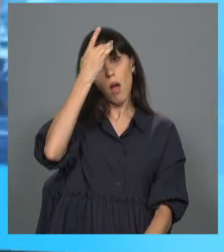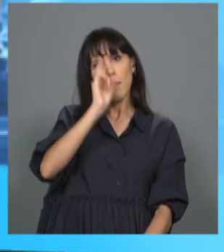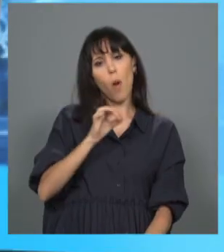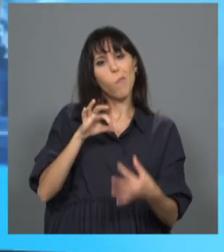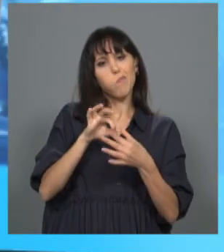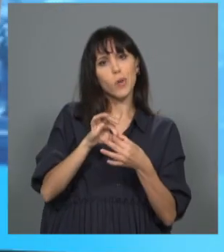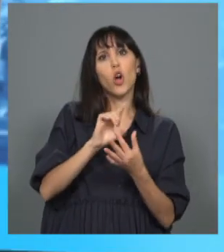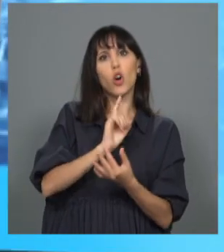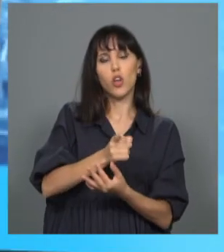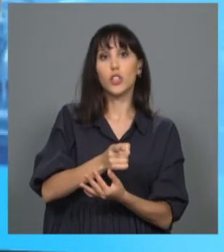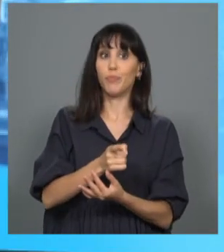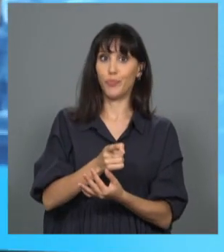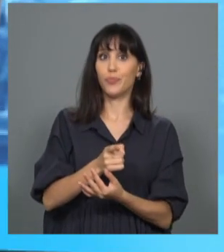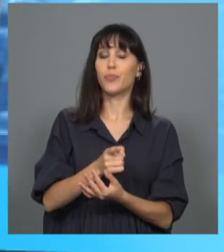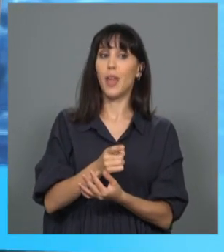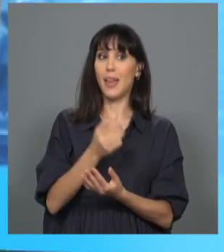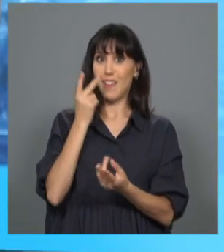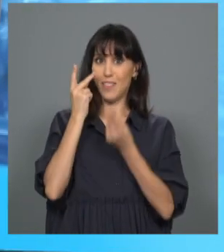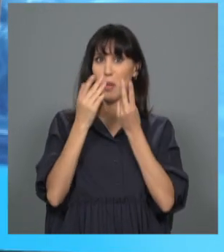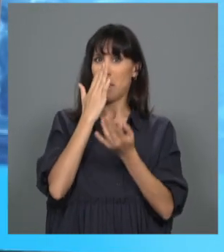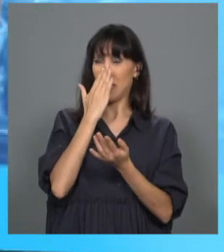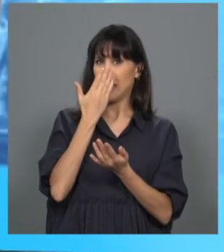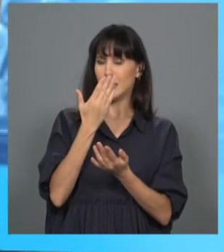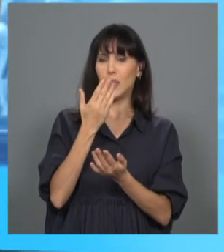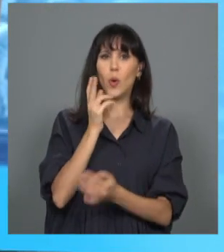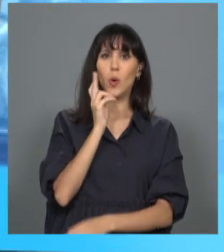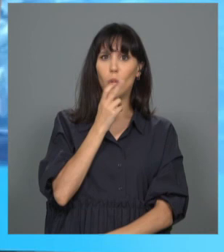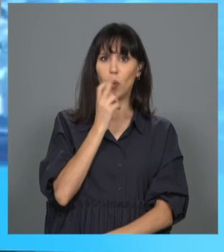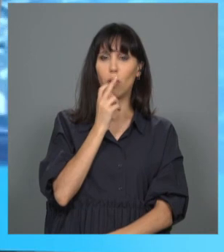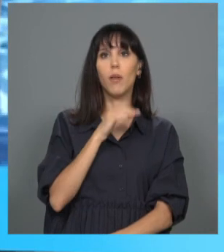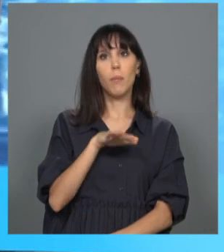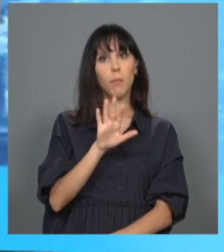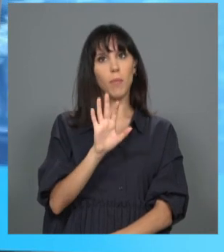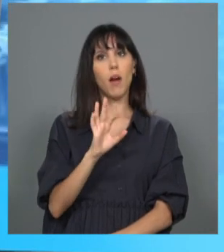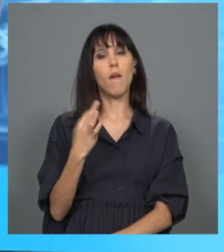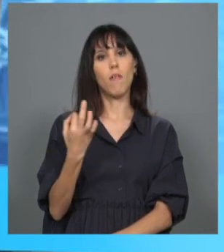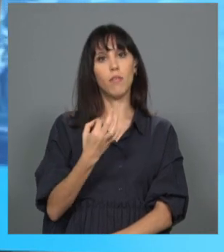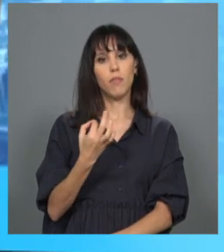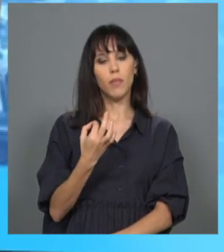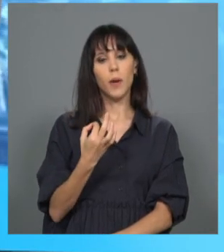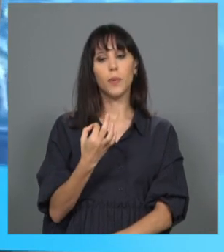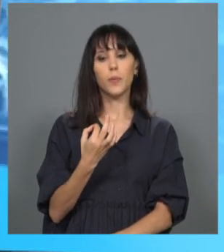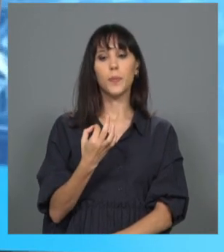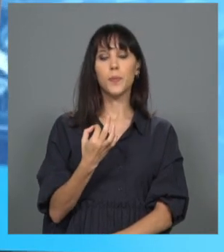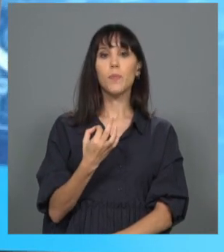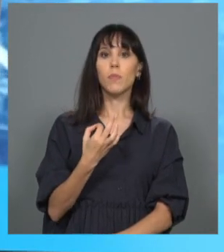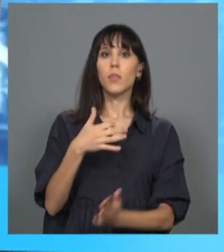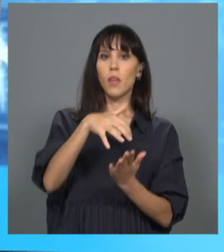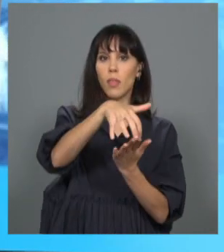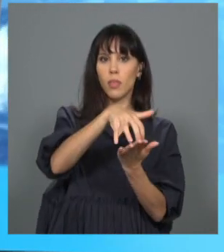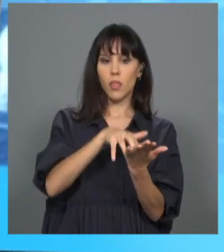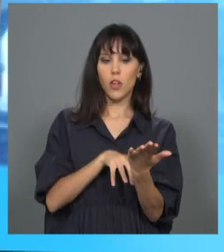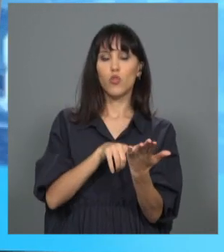Aparentemente é um juízo terrível, mas realmente é um texto de